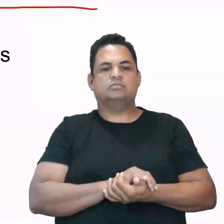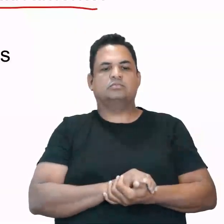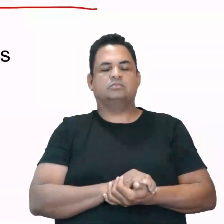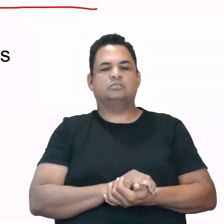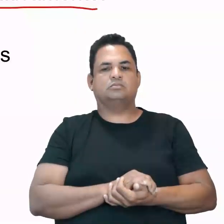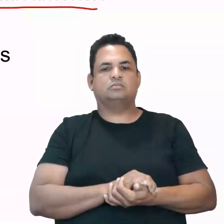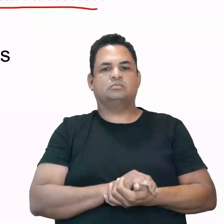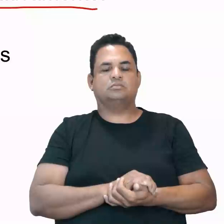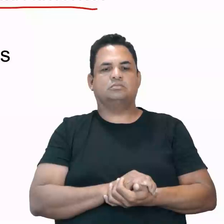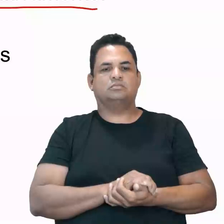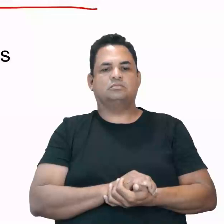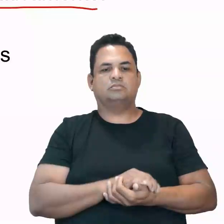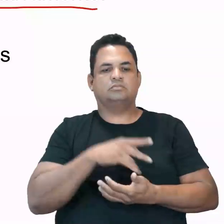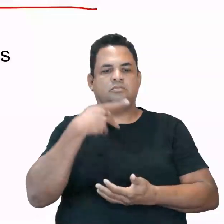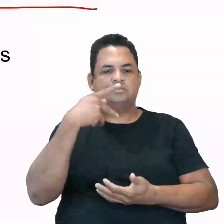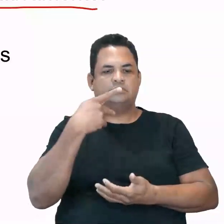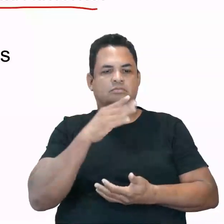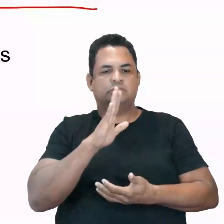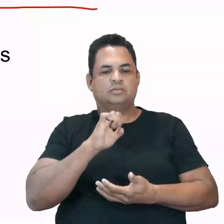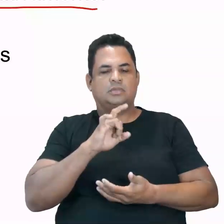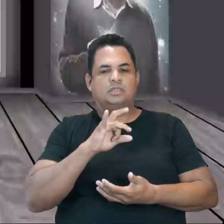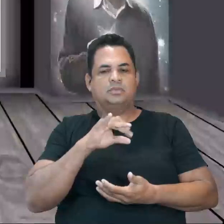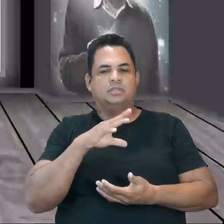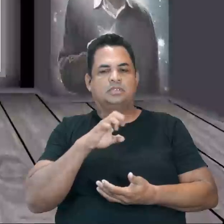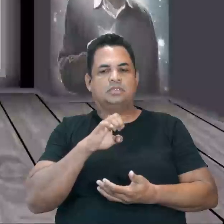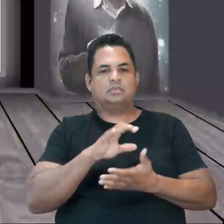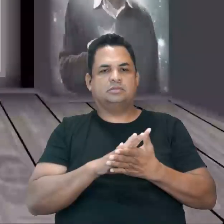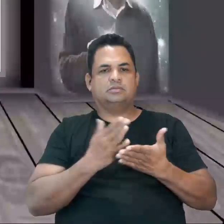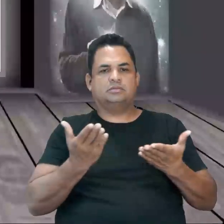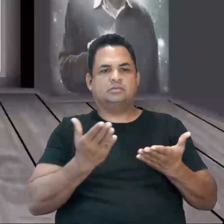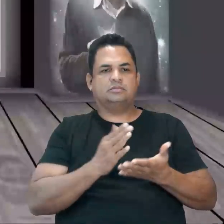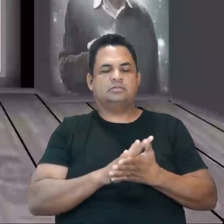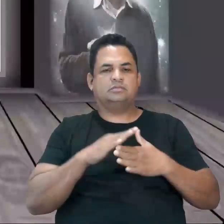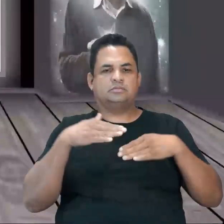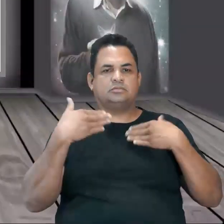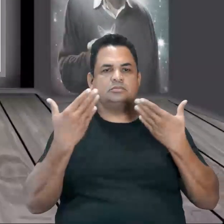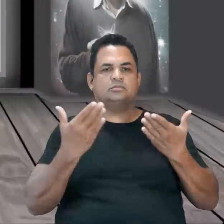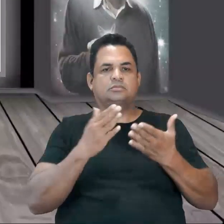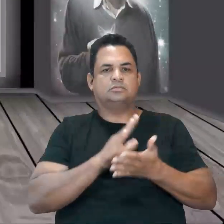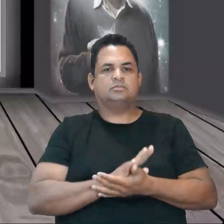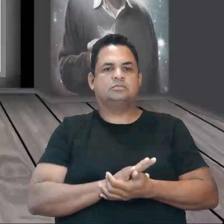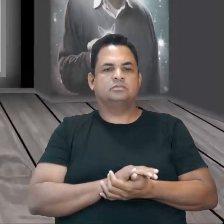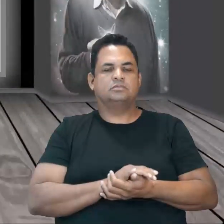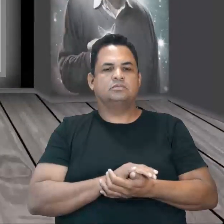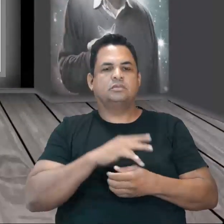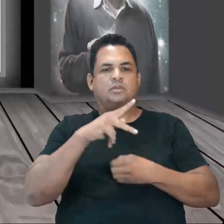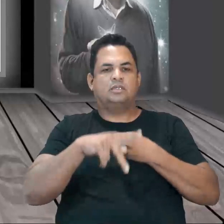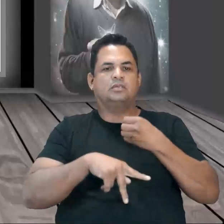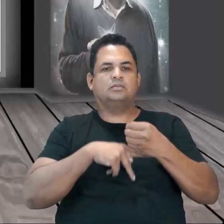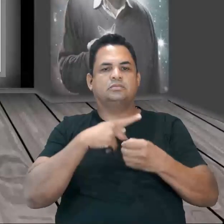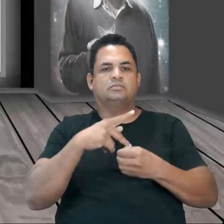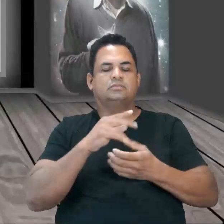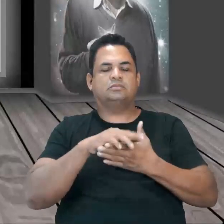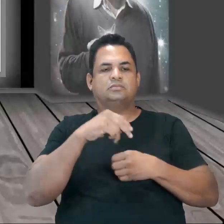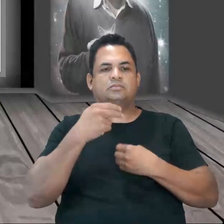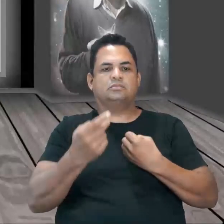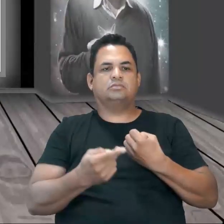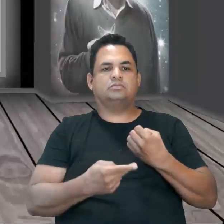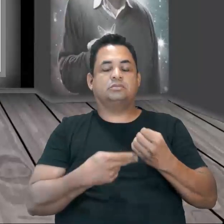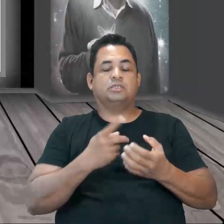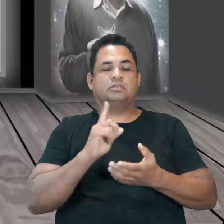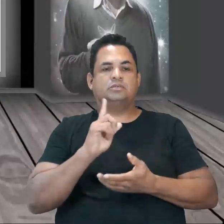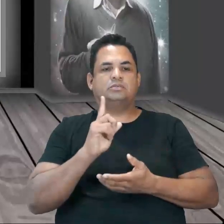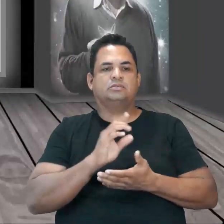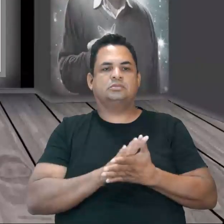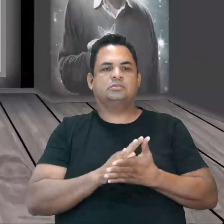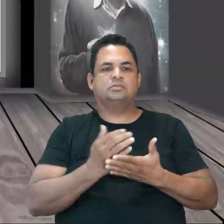Olha só, falou elementar aqui, mas, pessoal, dá uma olhada. Quando fala elementar, o próton e o nêutron não é elementar, né, Décio? Justamente. Nós só